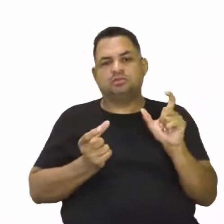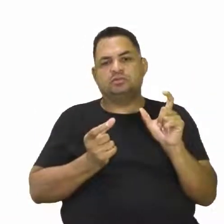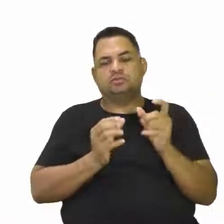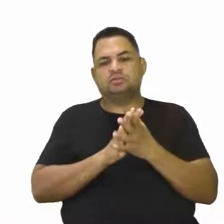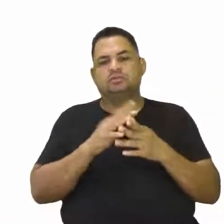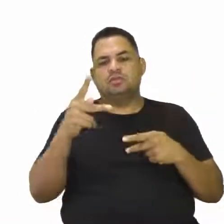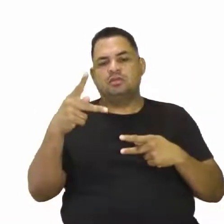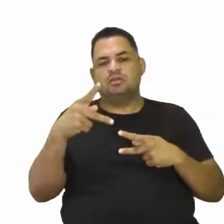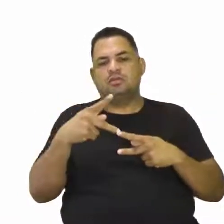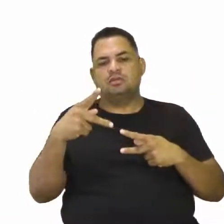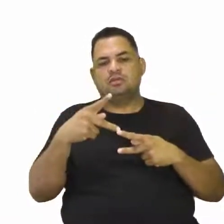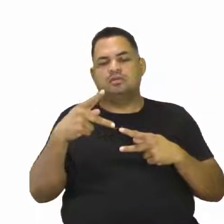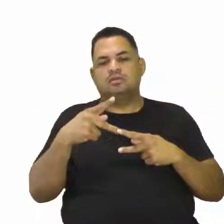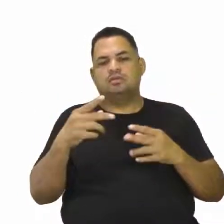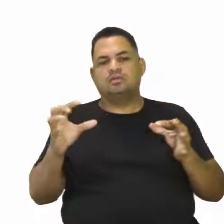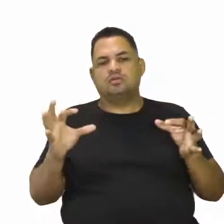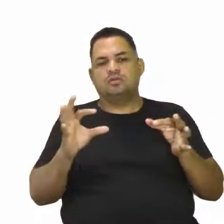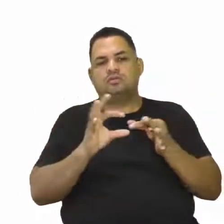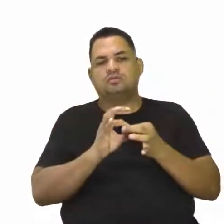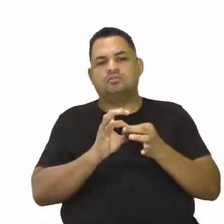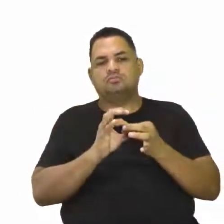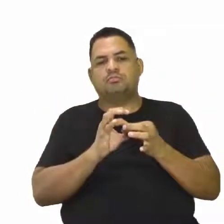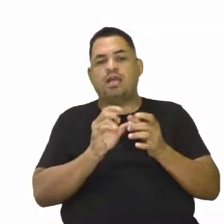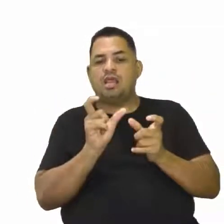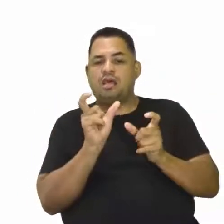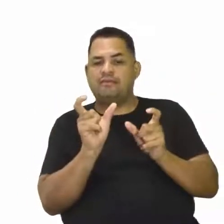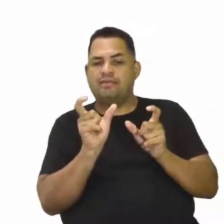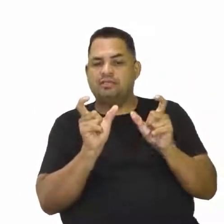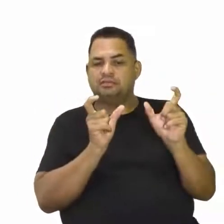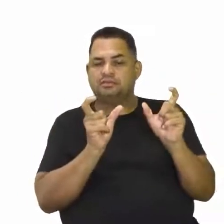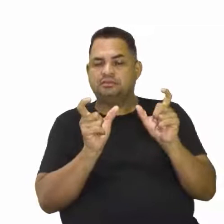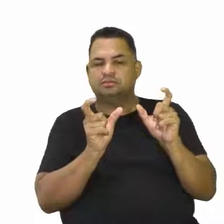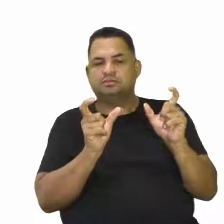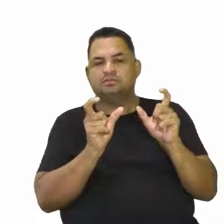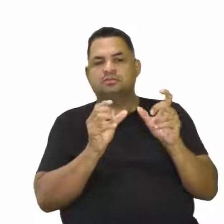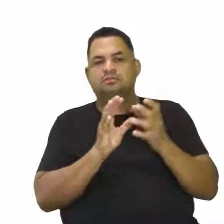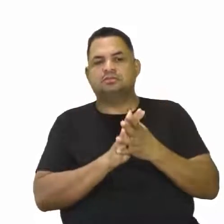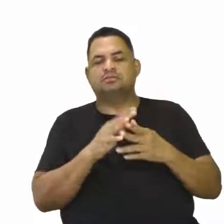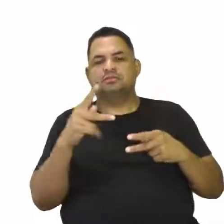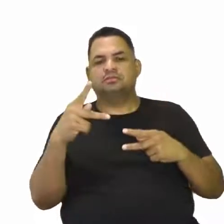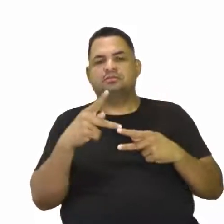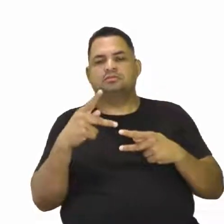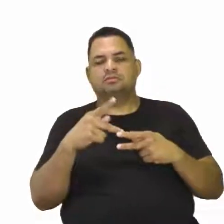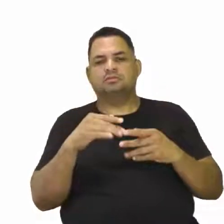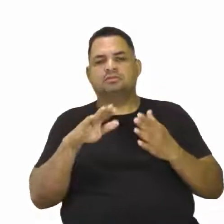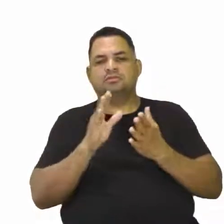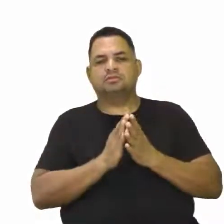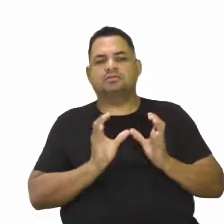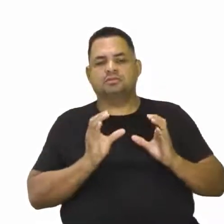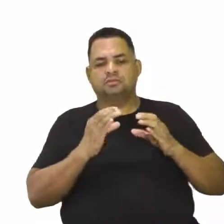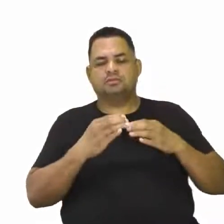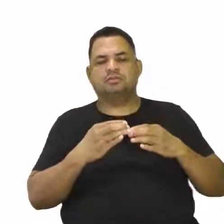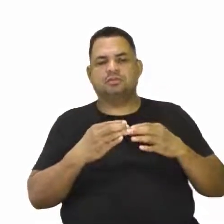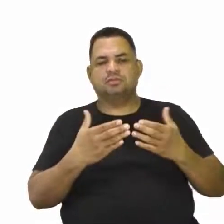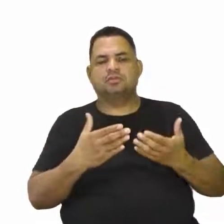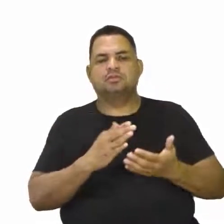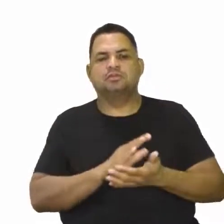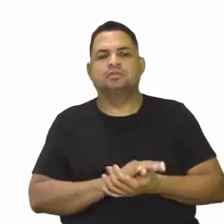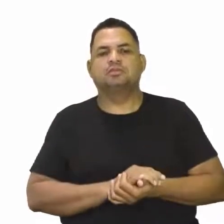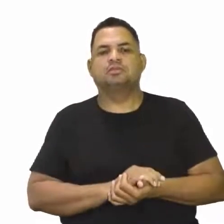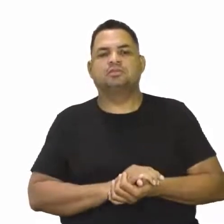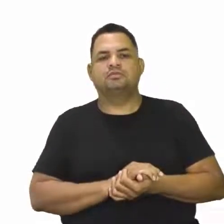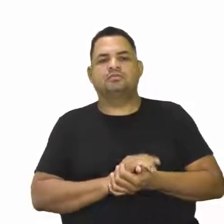as preposições unem palavras. Ambas são classes, são pertencentes